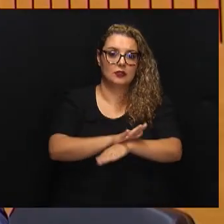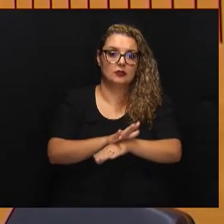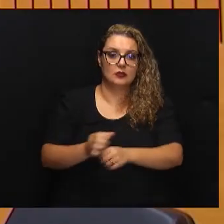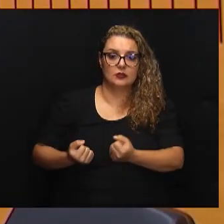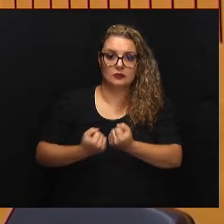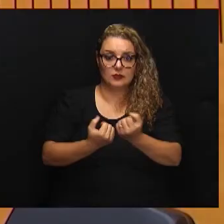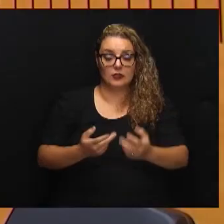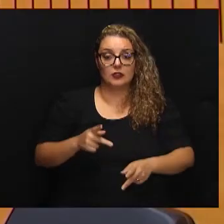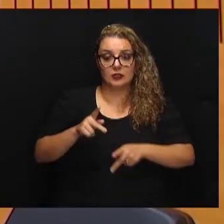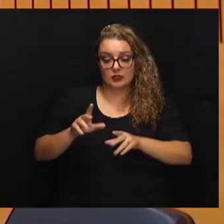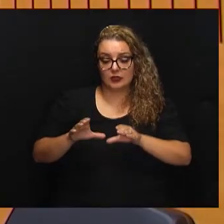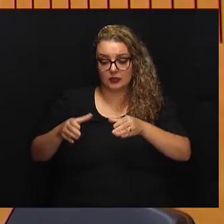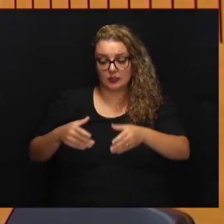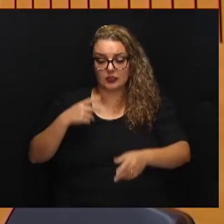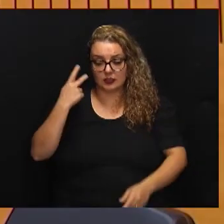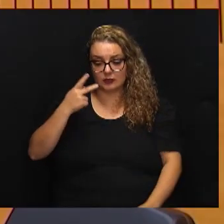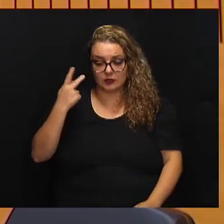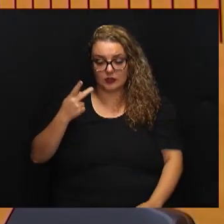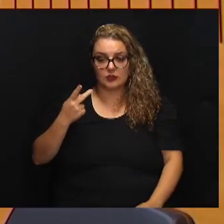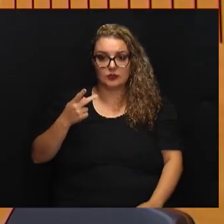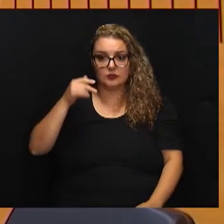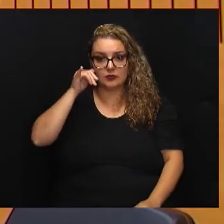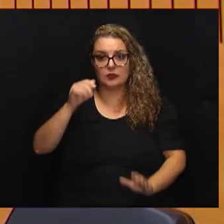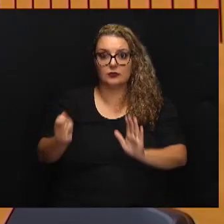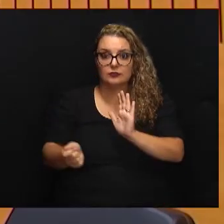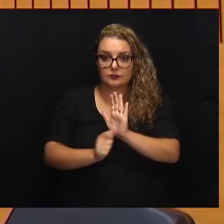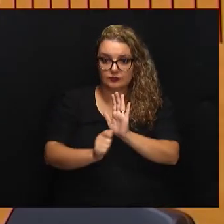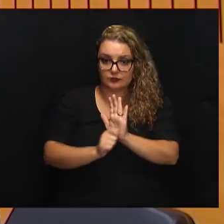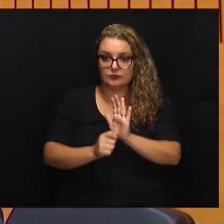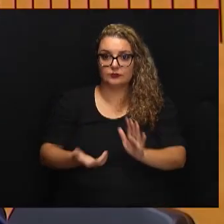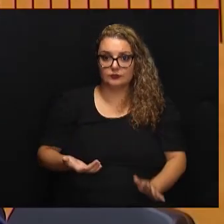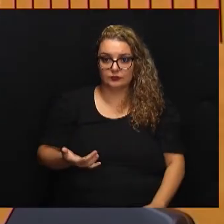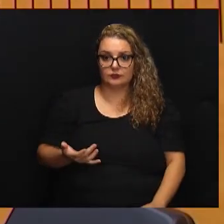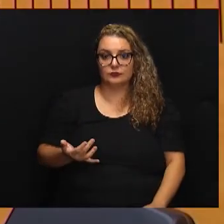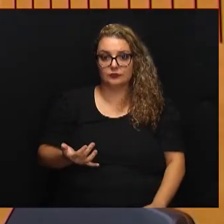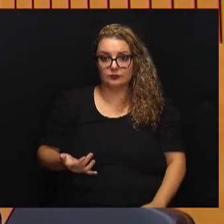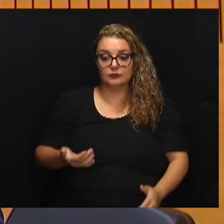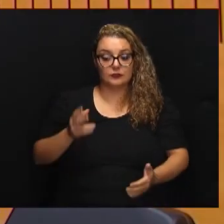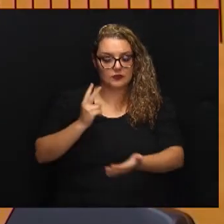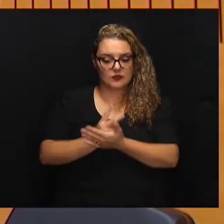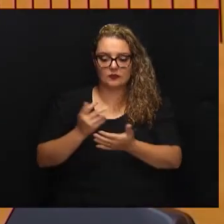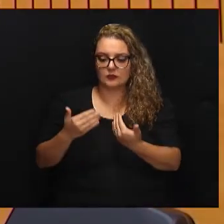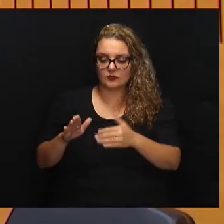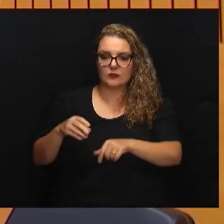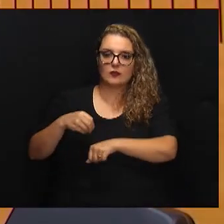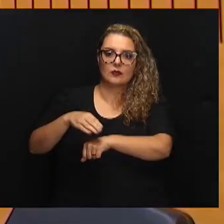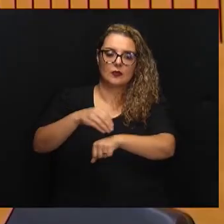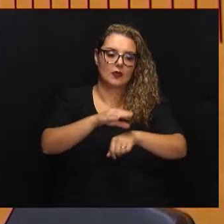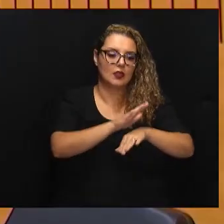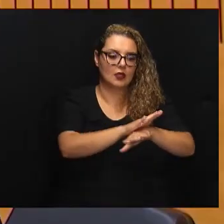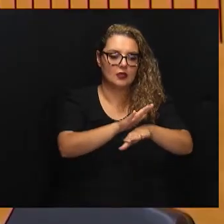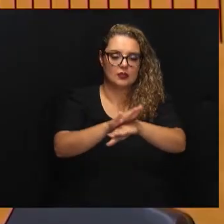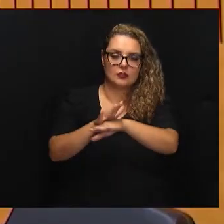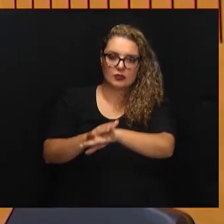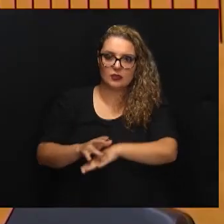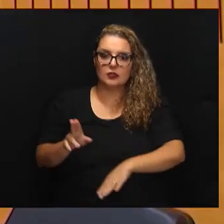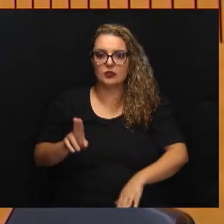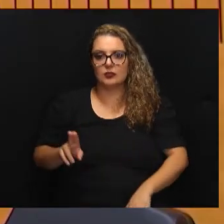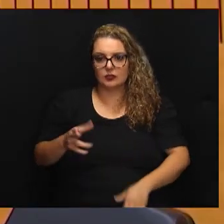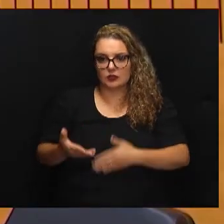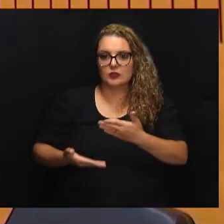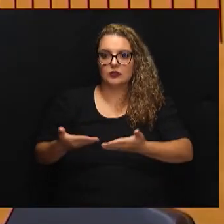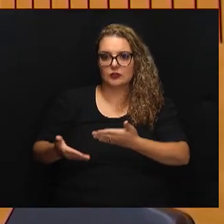Drogas, sob a minha presidência, ela sempre foi porta aberta para encaminhar, ajudar e utilizar dos